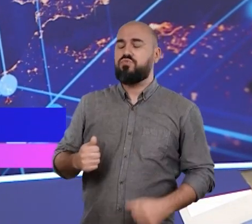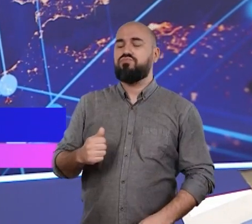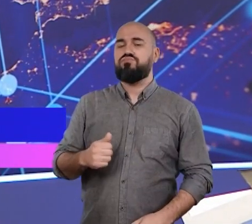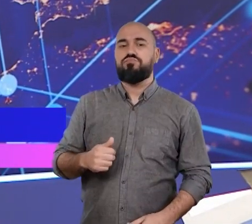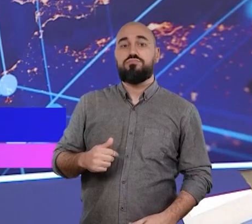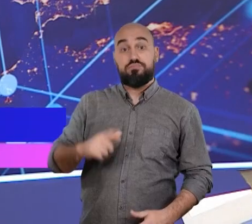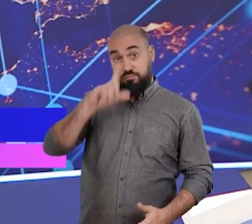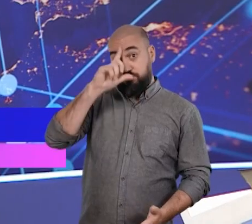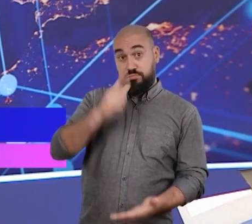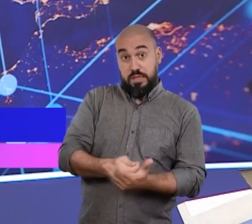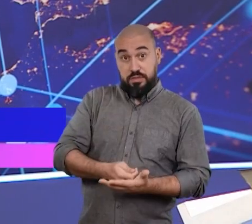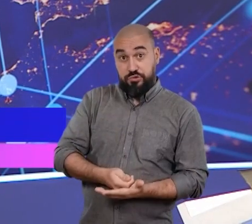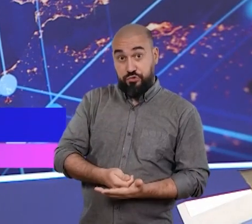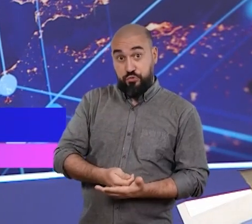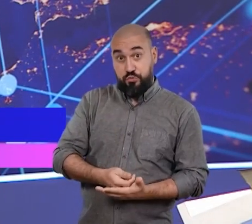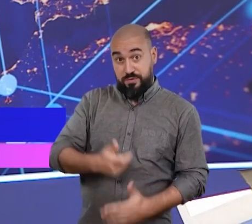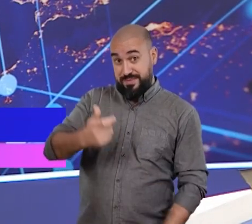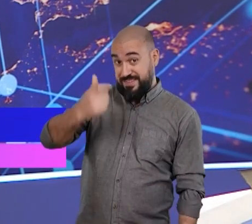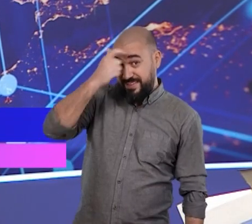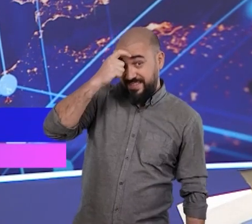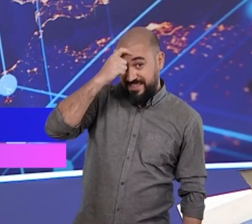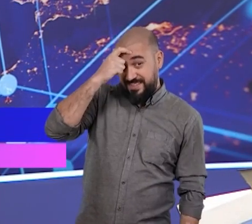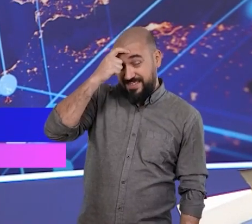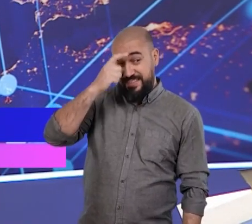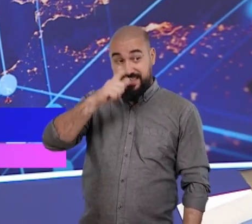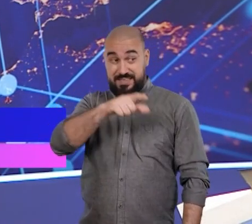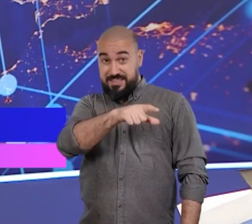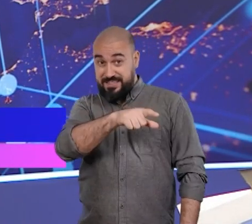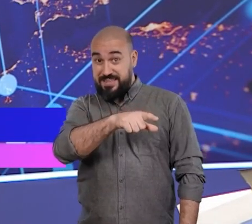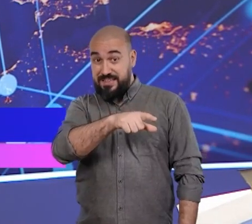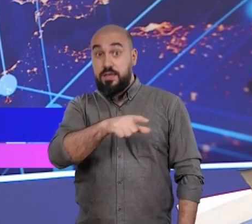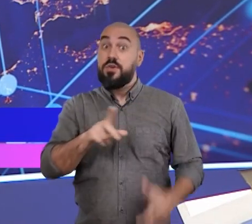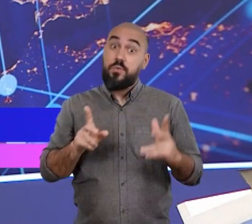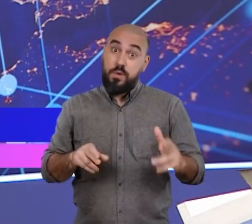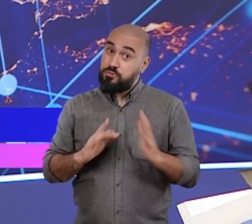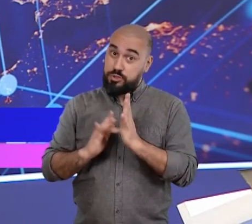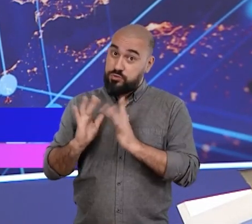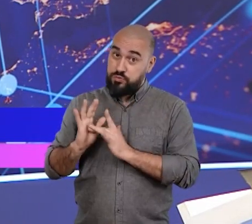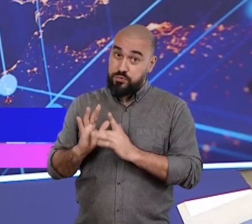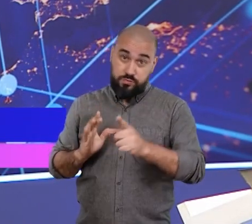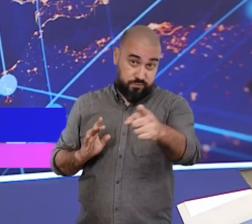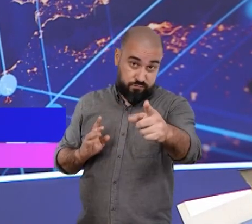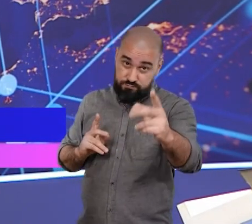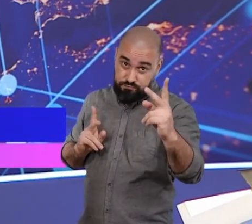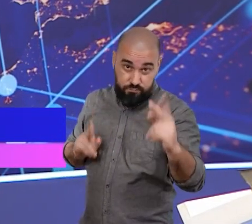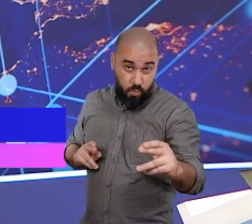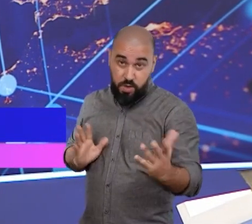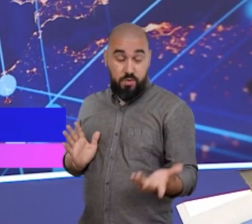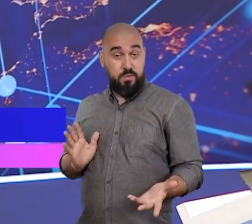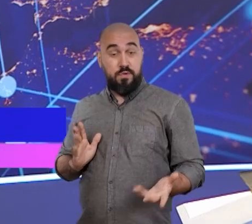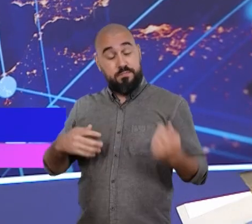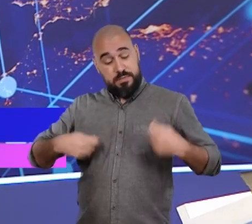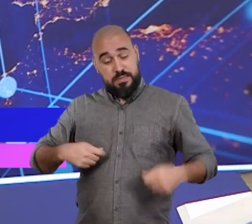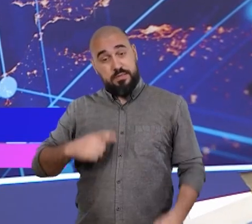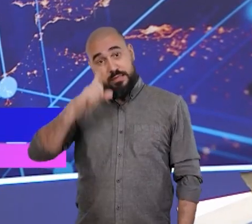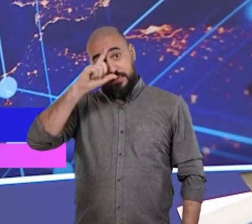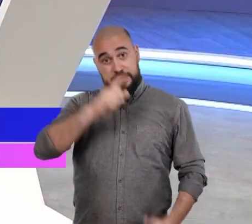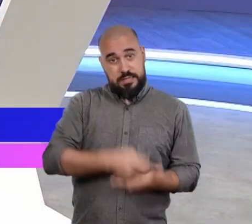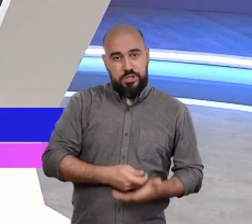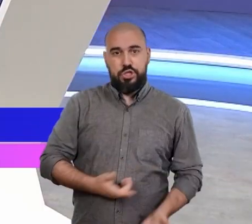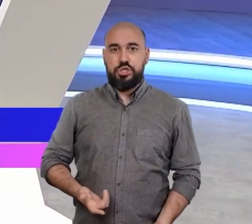faça. Então Jesus foi ser batizado, ele escolheu ser batizado, da mesma forma que você precisa escolher o batismo.